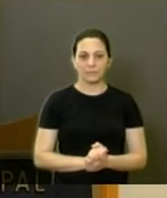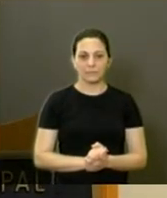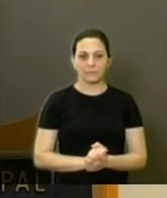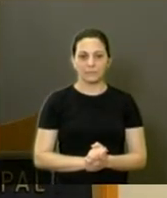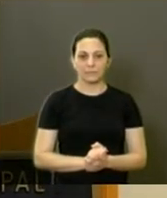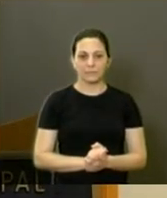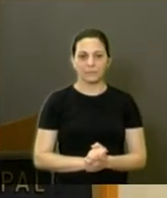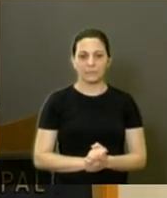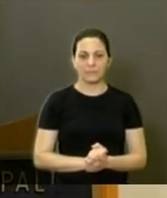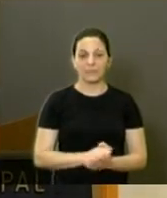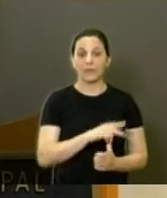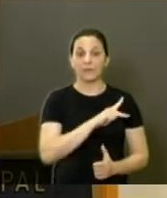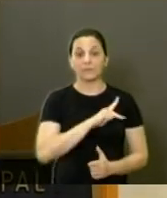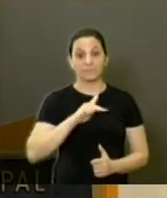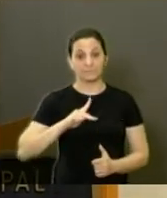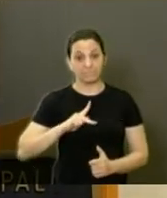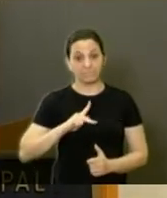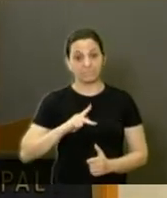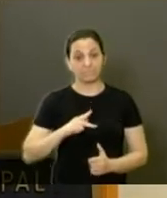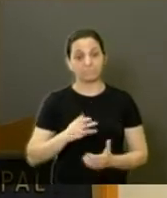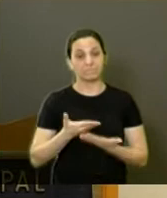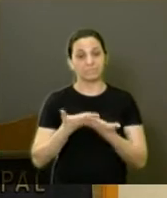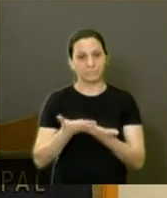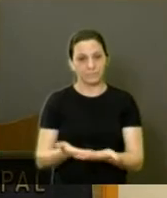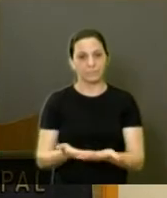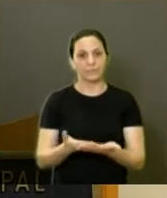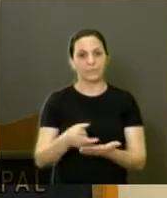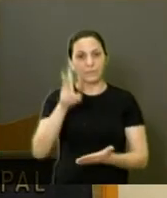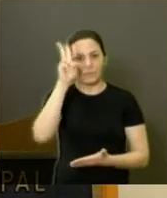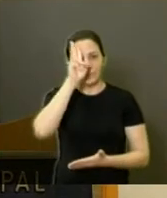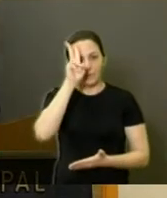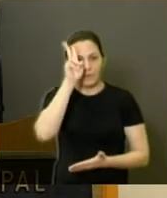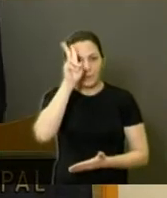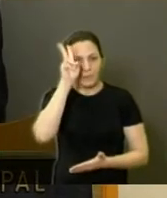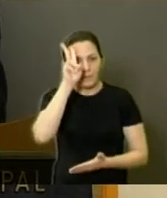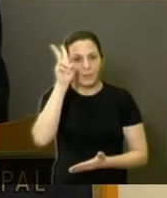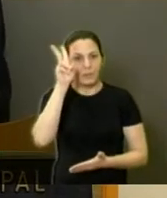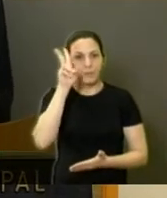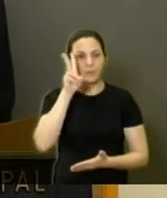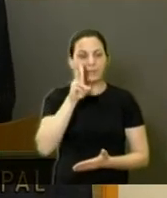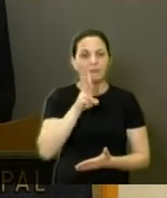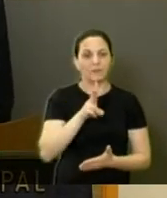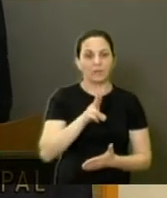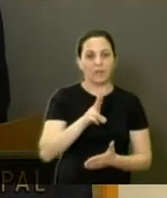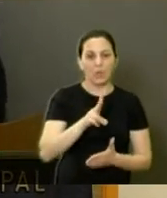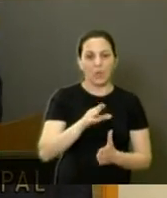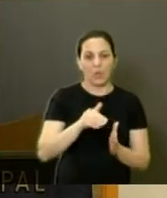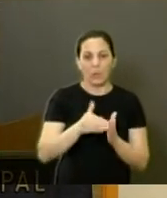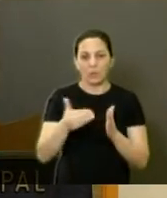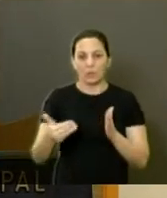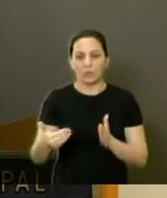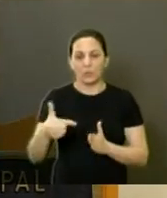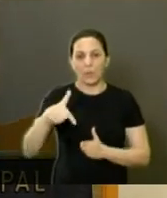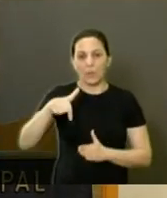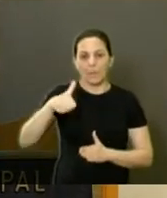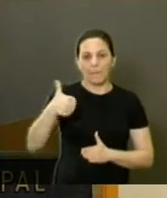nos traz muita lembrança, não só nos idos de 70, quando eu aqui estive militando,